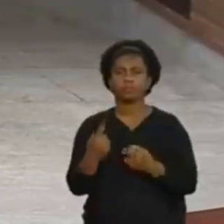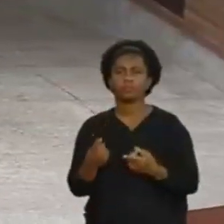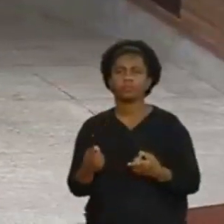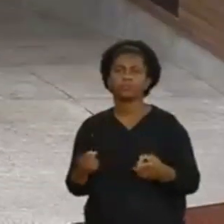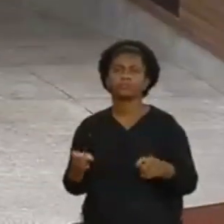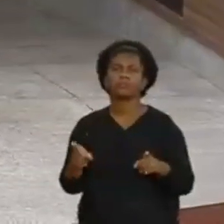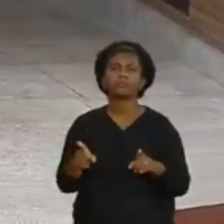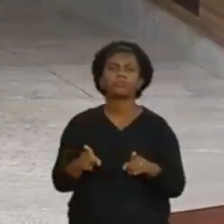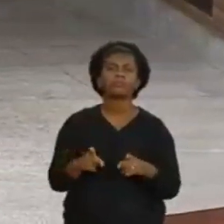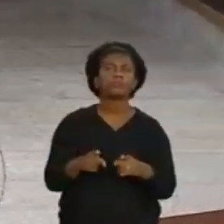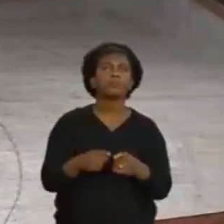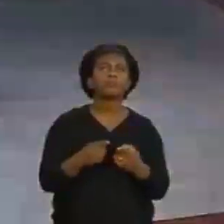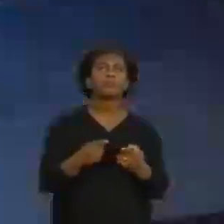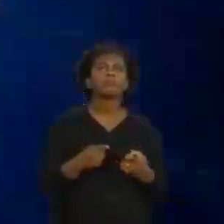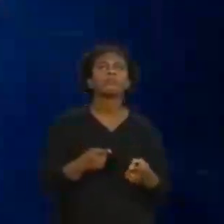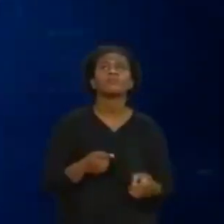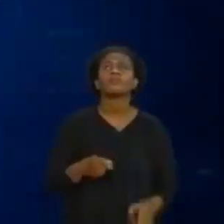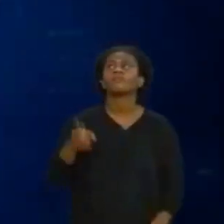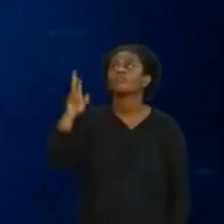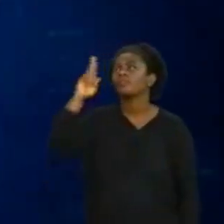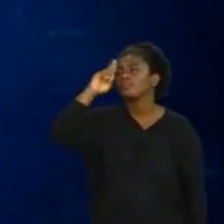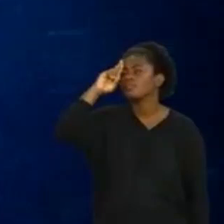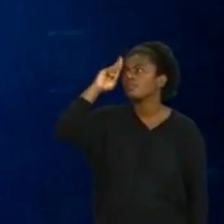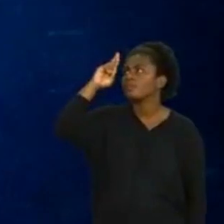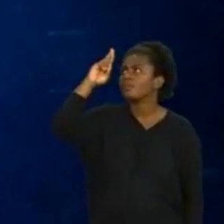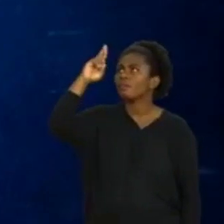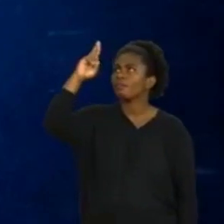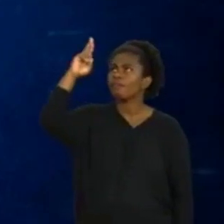Senhor meu Deus,